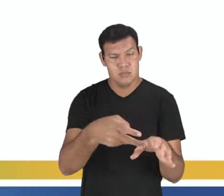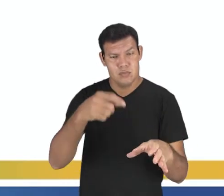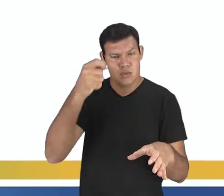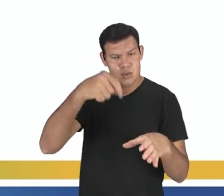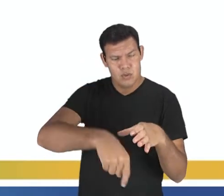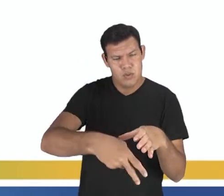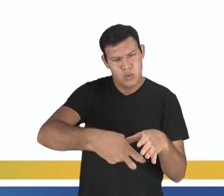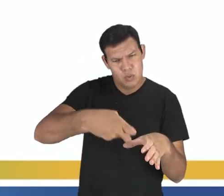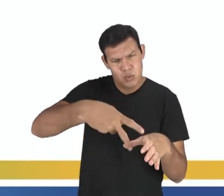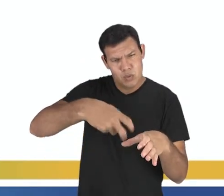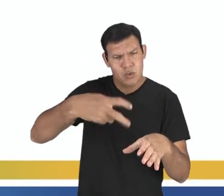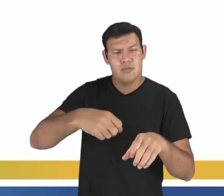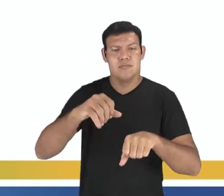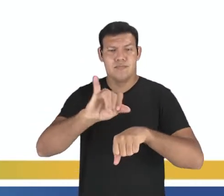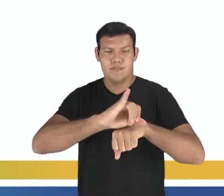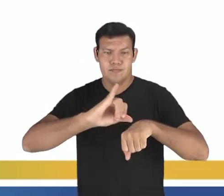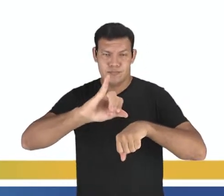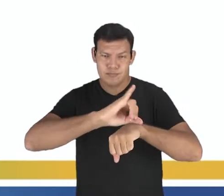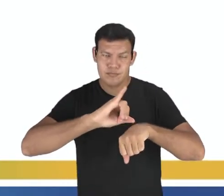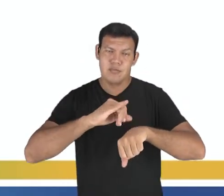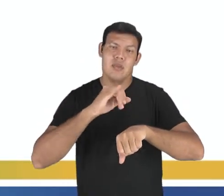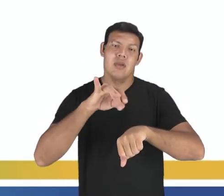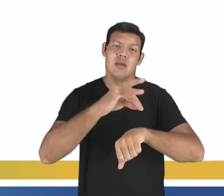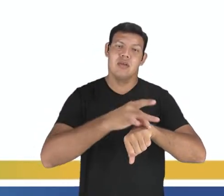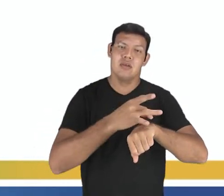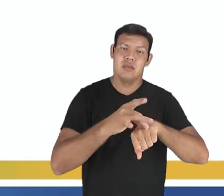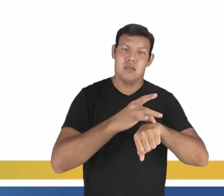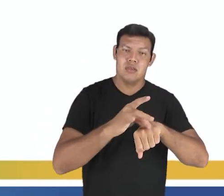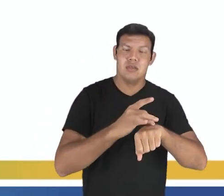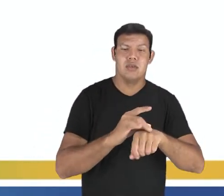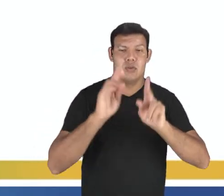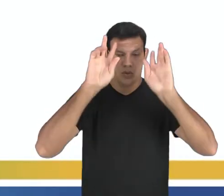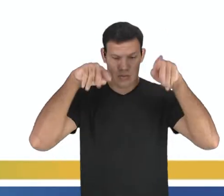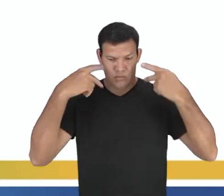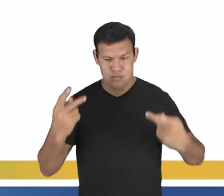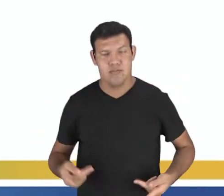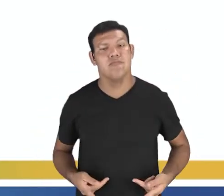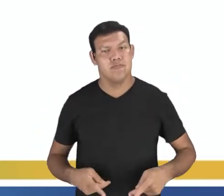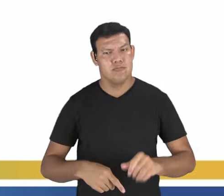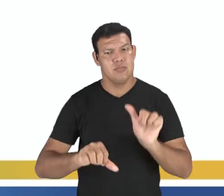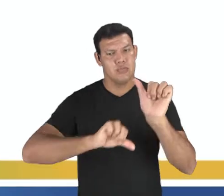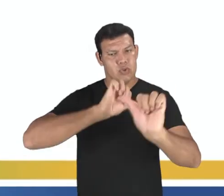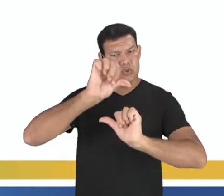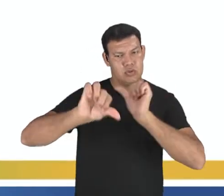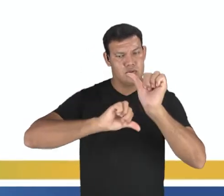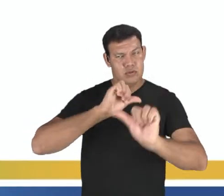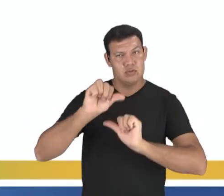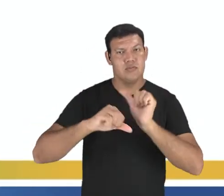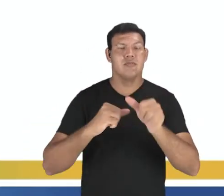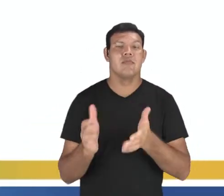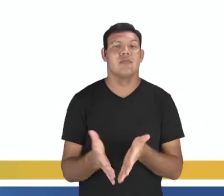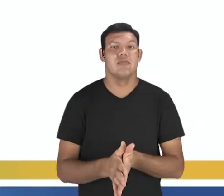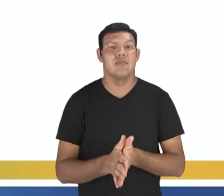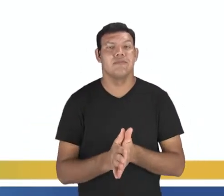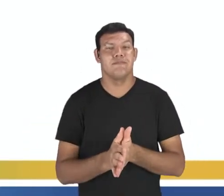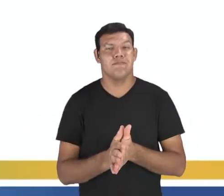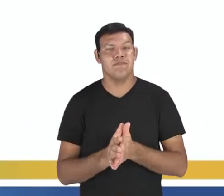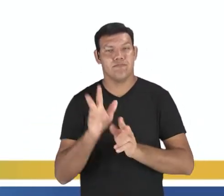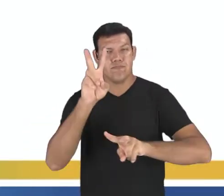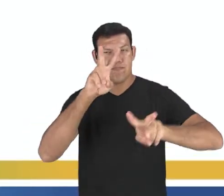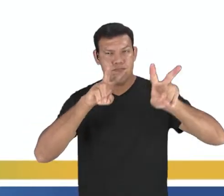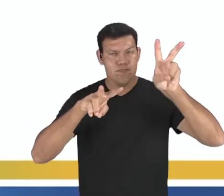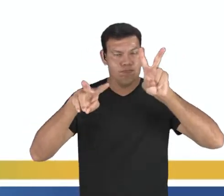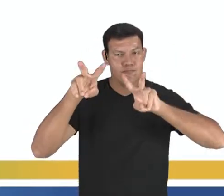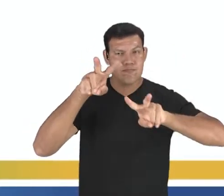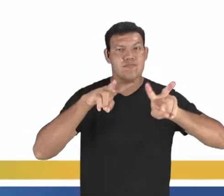petróleo, apropriações feitas pelo homem que resultam na transformação de sua aparência. A essa paisagem se acrescentam os meios